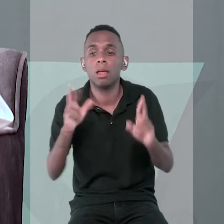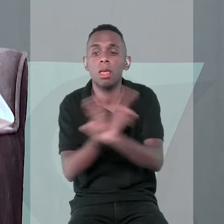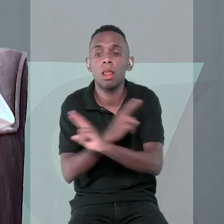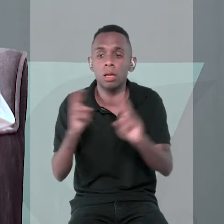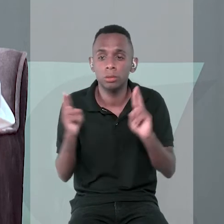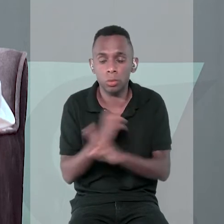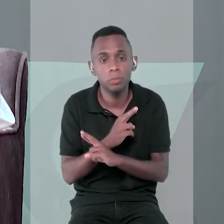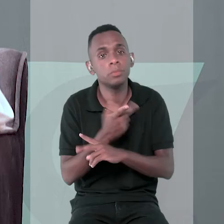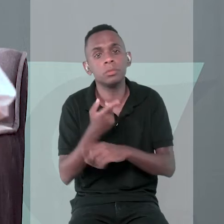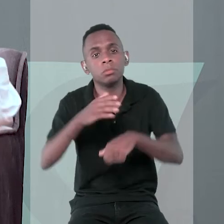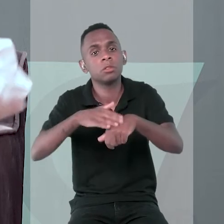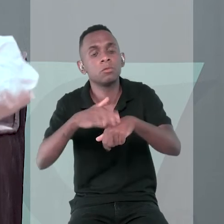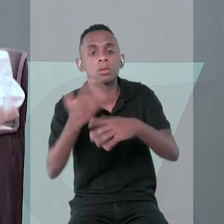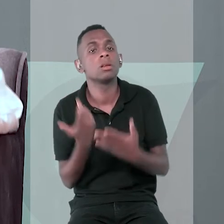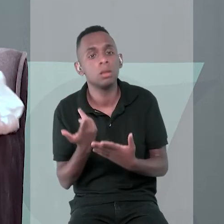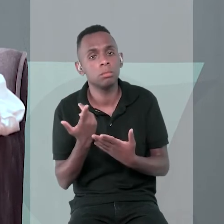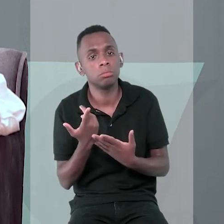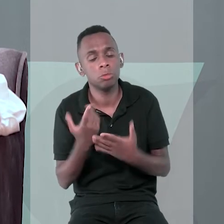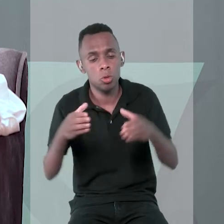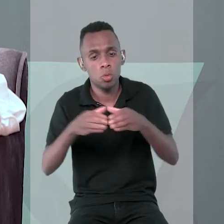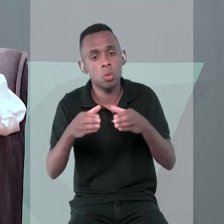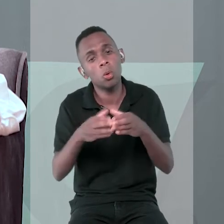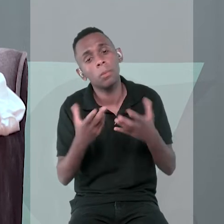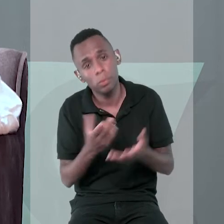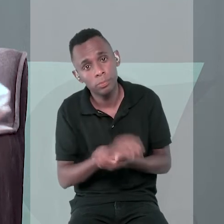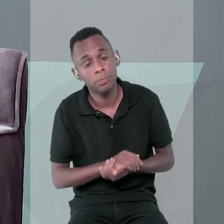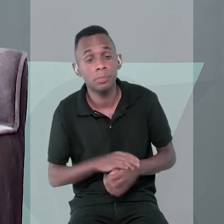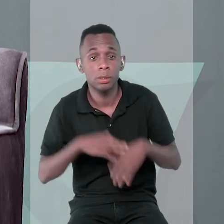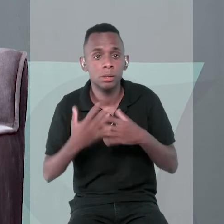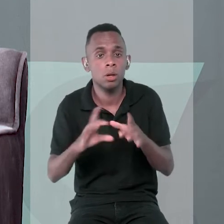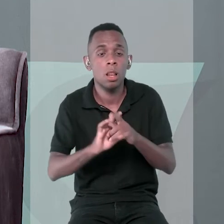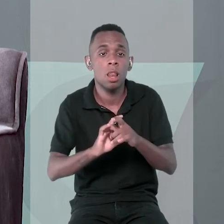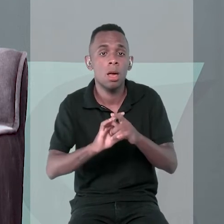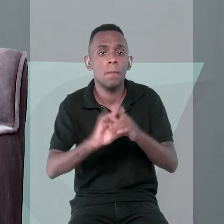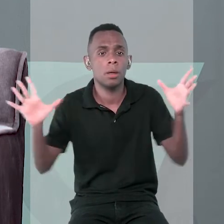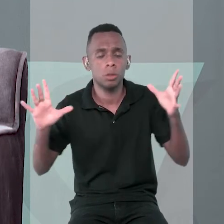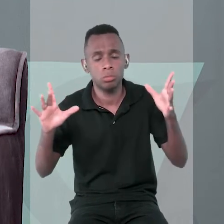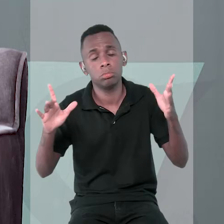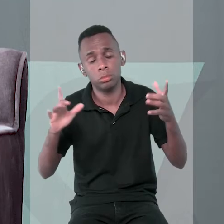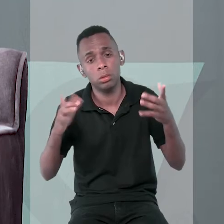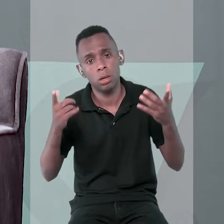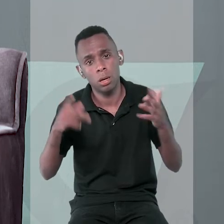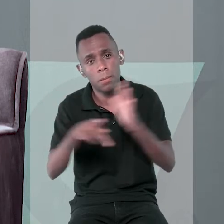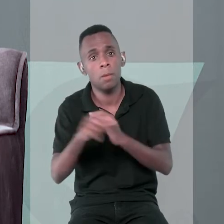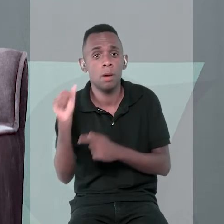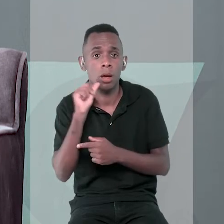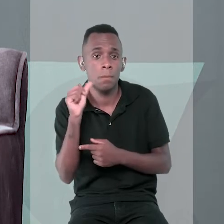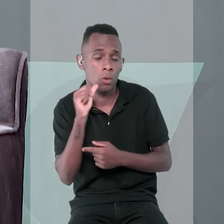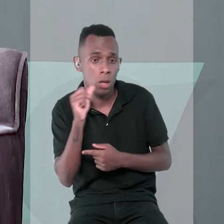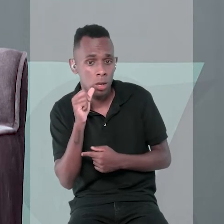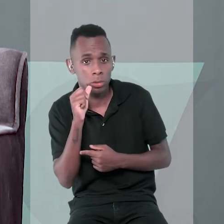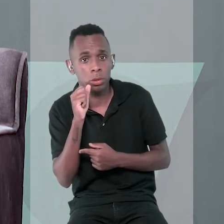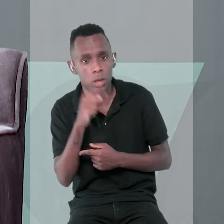ver com você se engajar num propósito coletivo. Então, a liberdade individual dessas